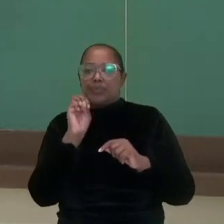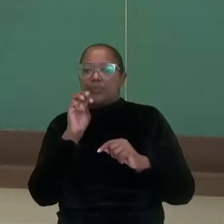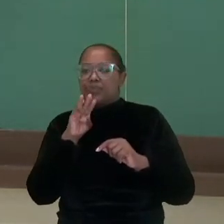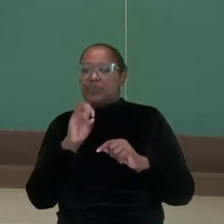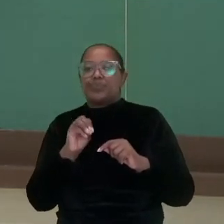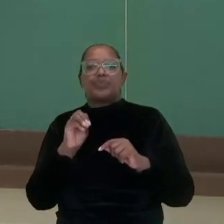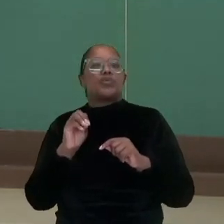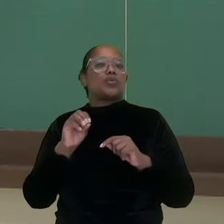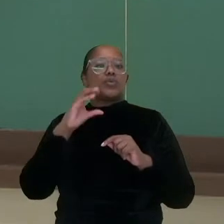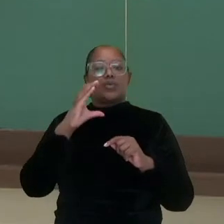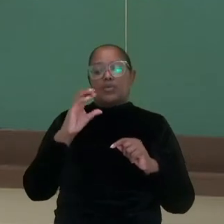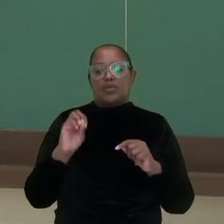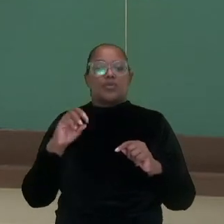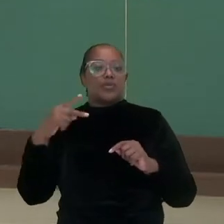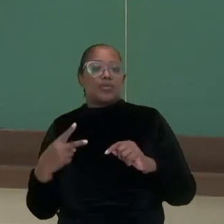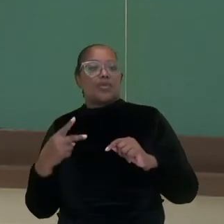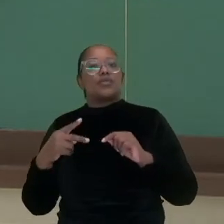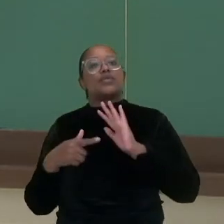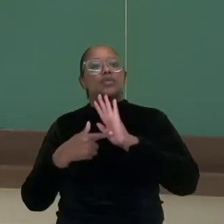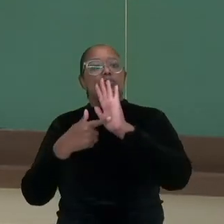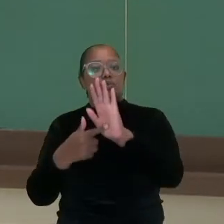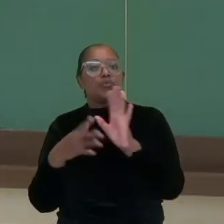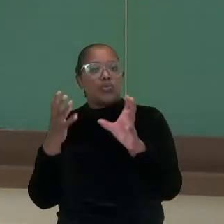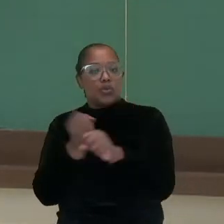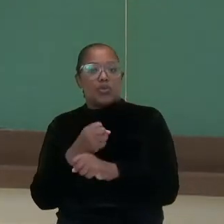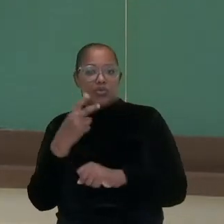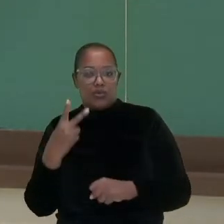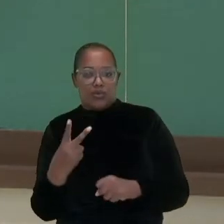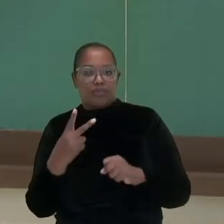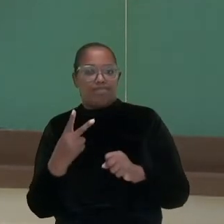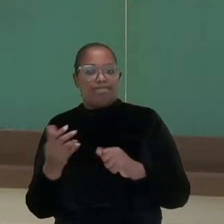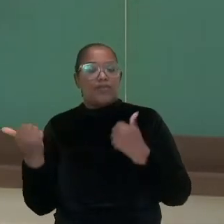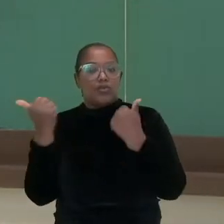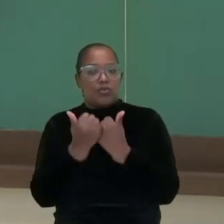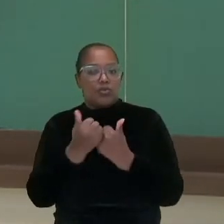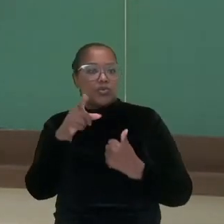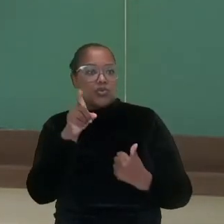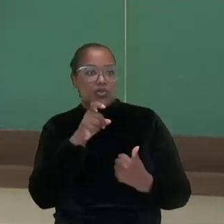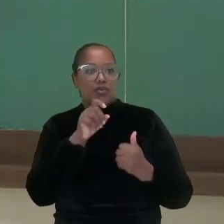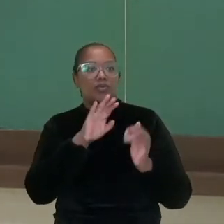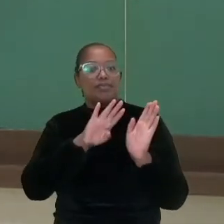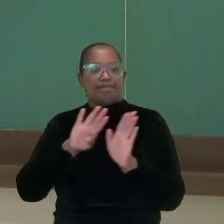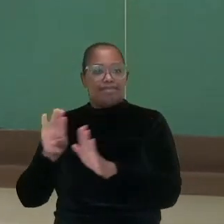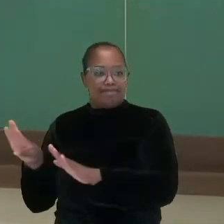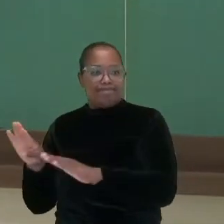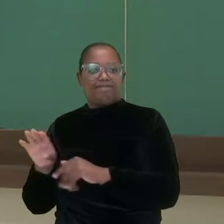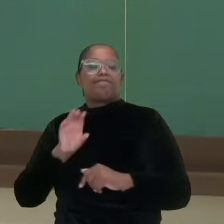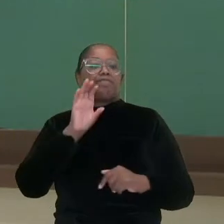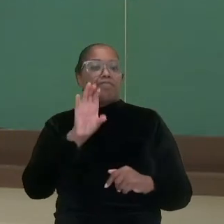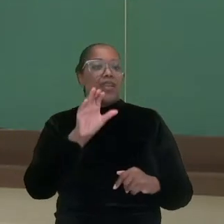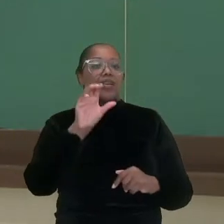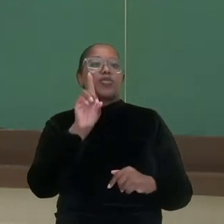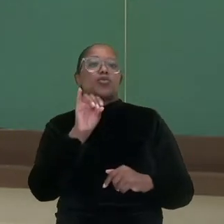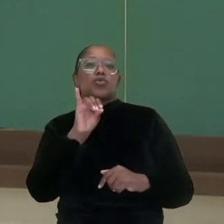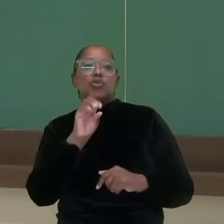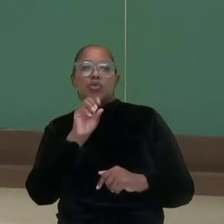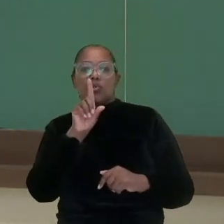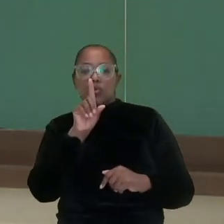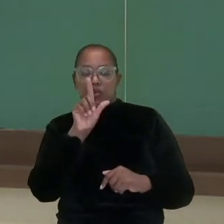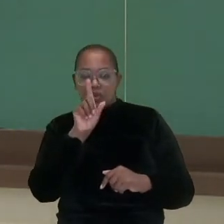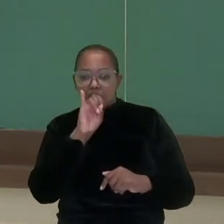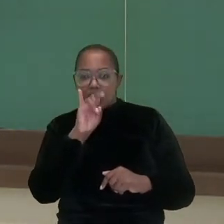A que função inorgânica pertence o CO2? Então, olha só, a molécula do dióxido de carbono ou do gás carbônico é